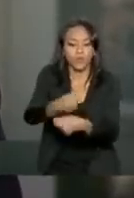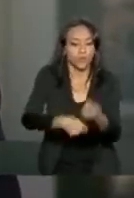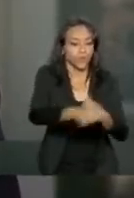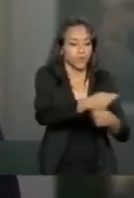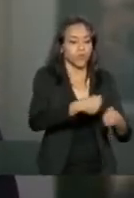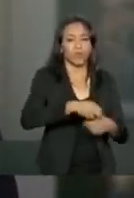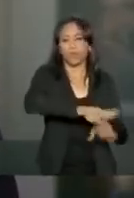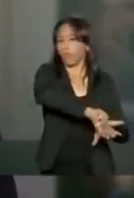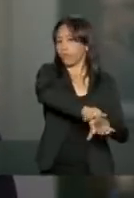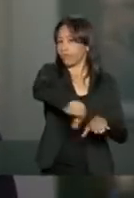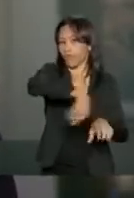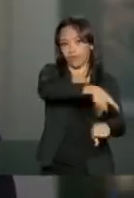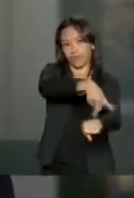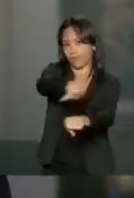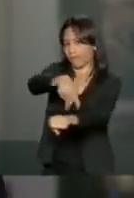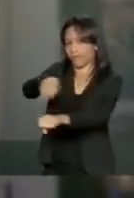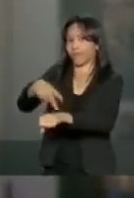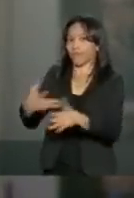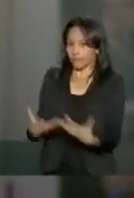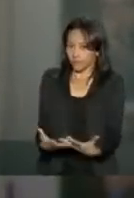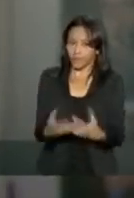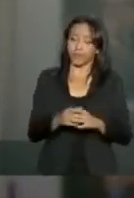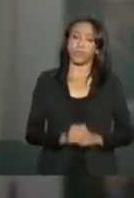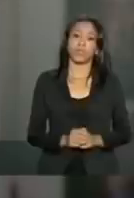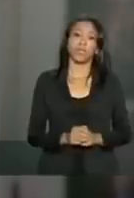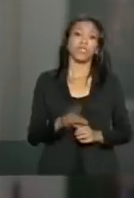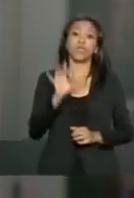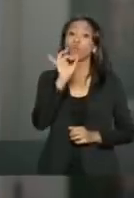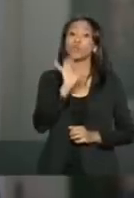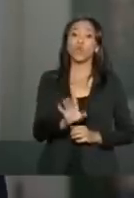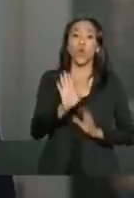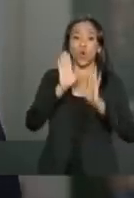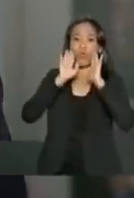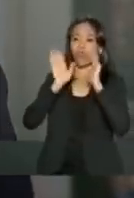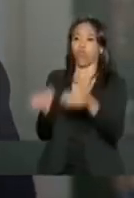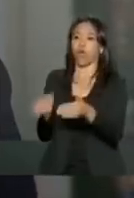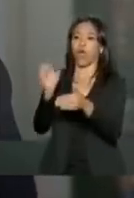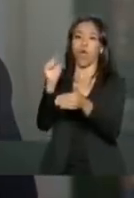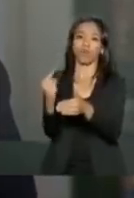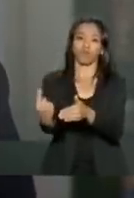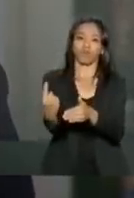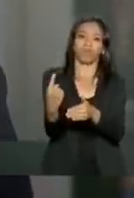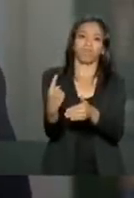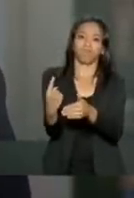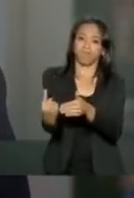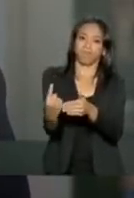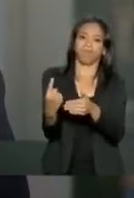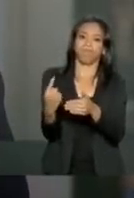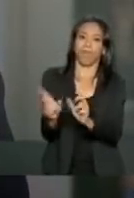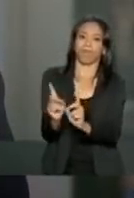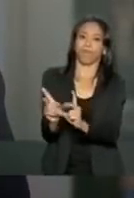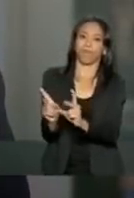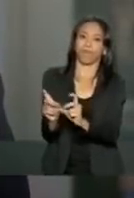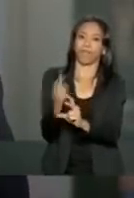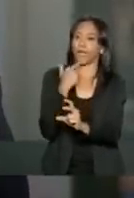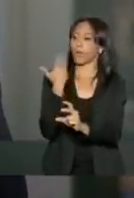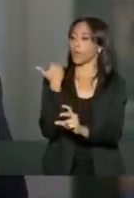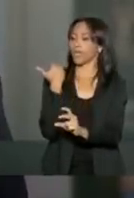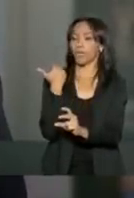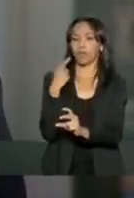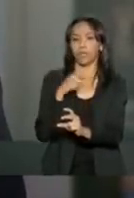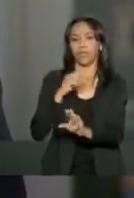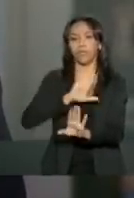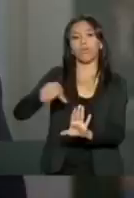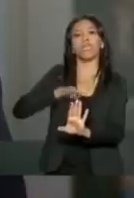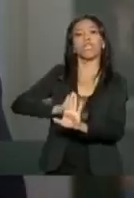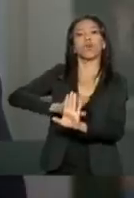possíveis. Apenas esse comércio não mais será direcionado pelo viés ideológico como era feito há pouco tempo.